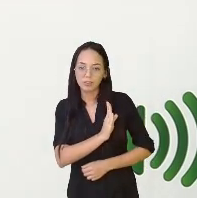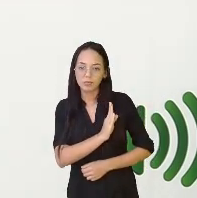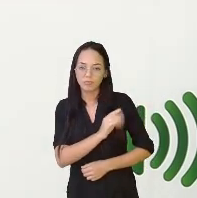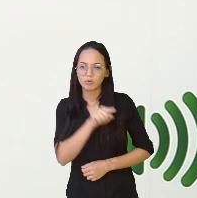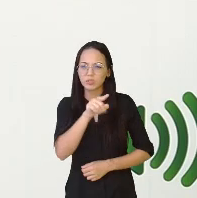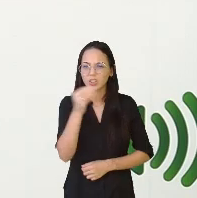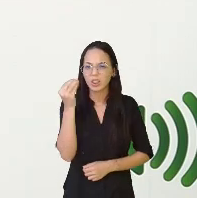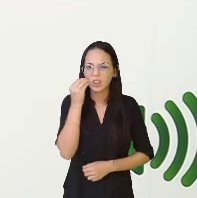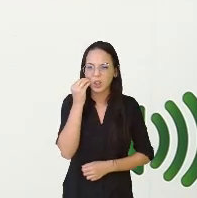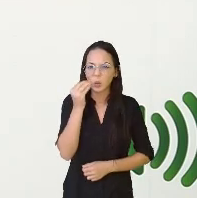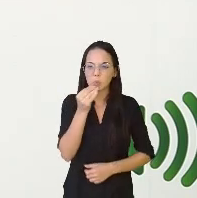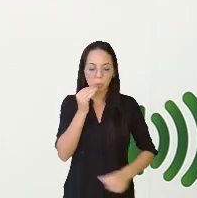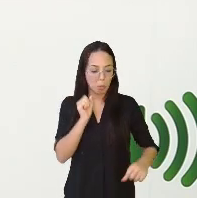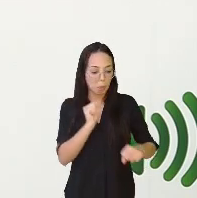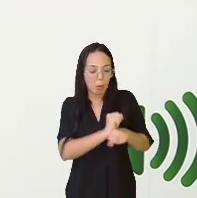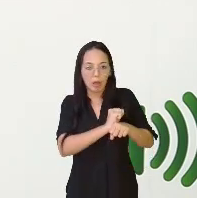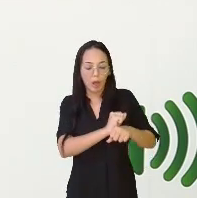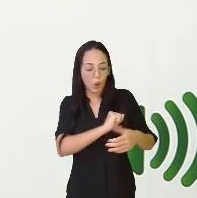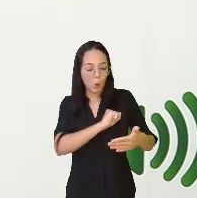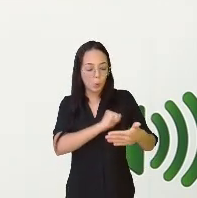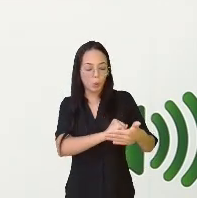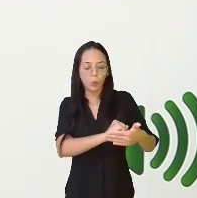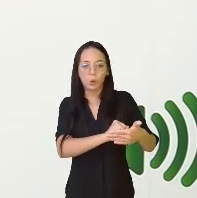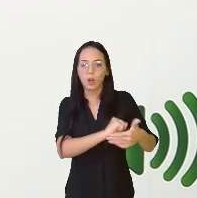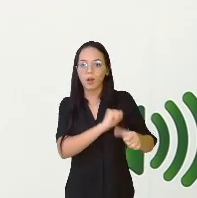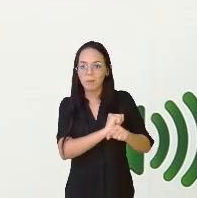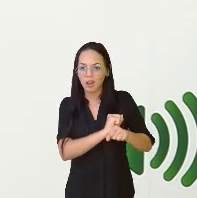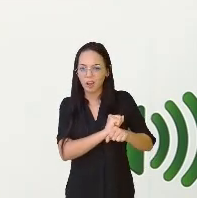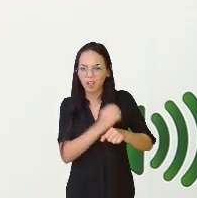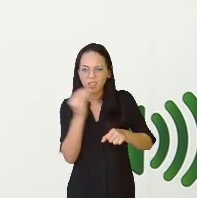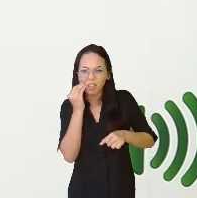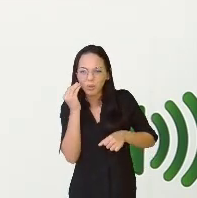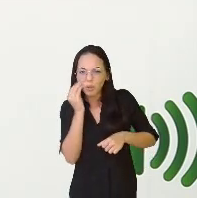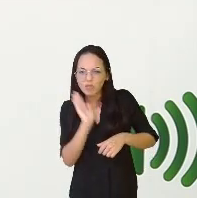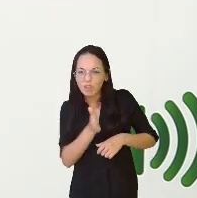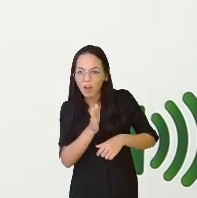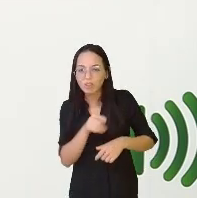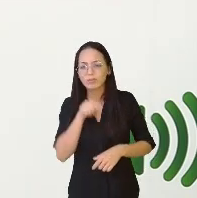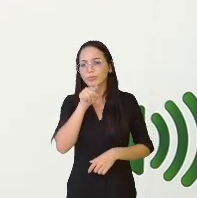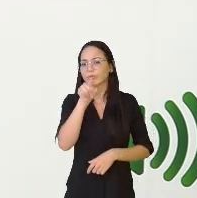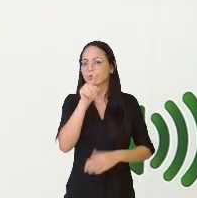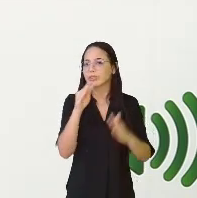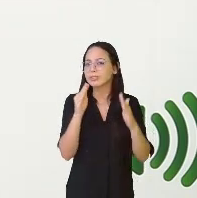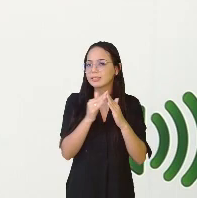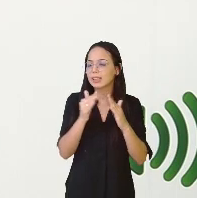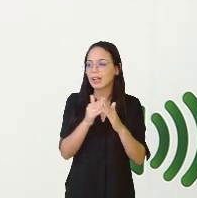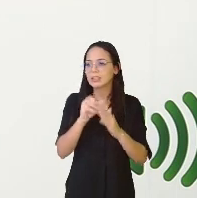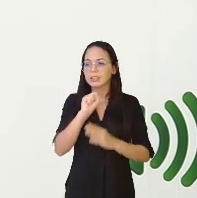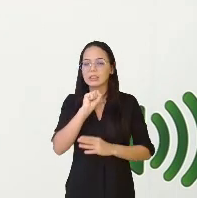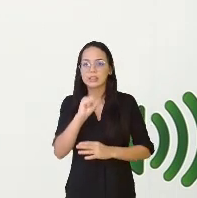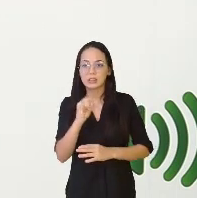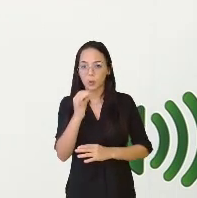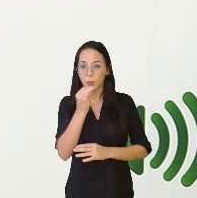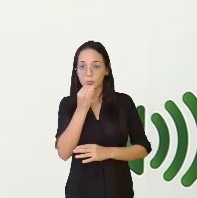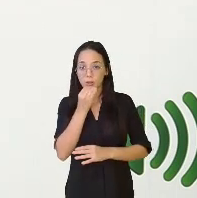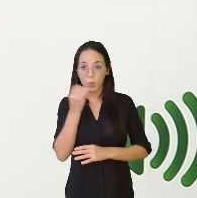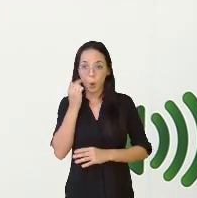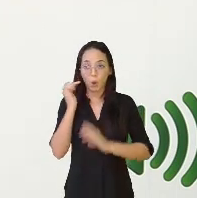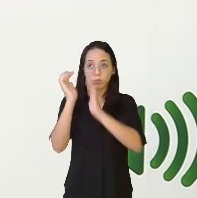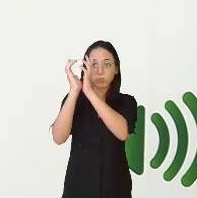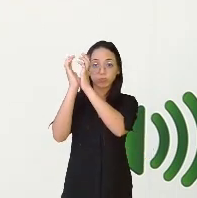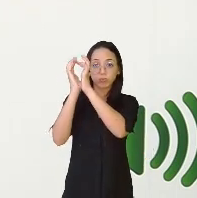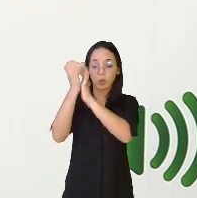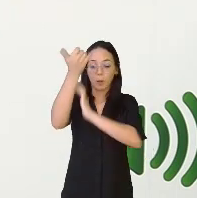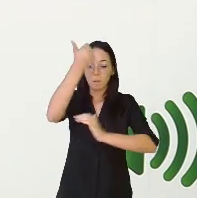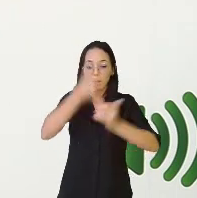já tentou parar seu coração? Não, né? Você aí de casa, se o comando do seu